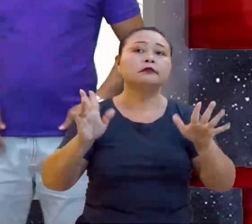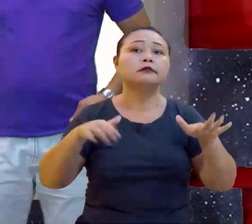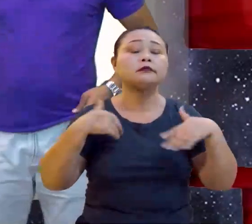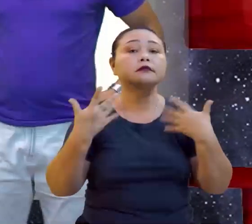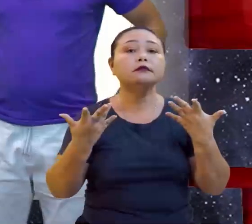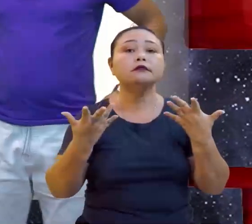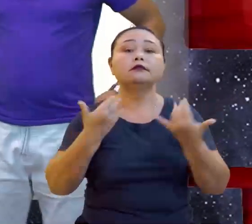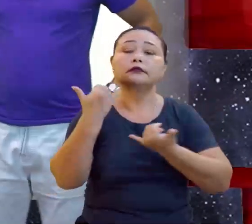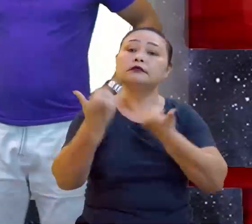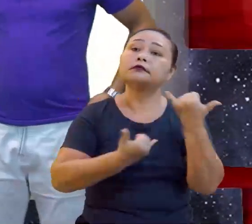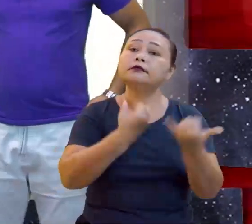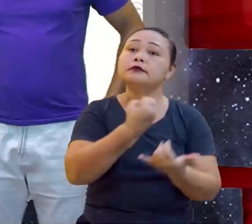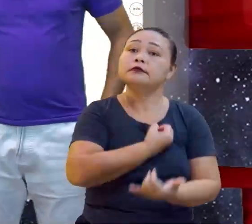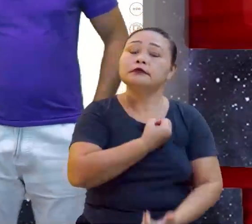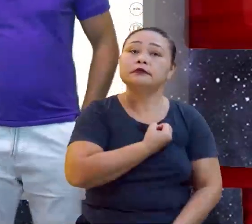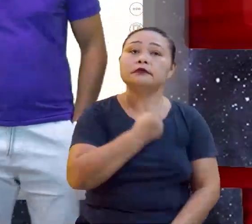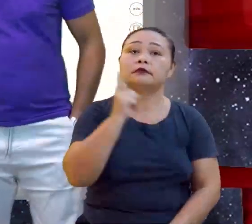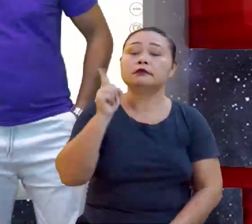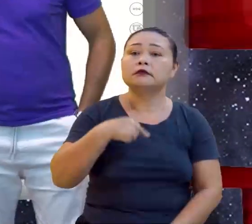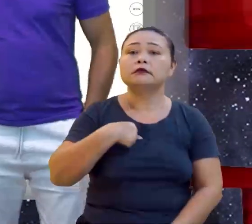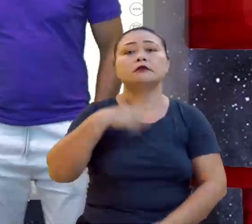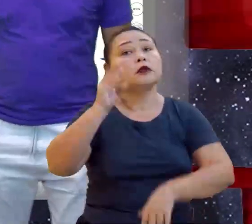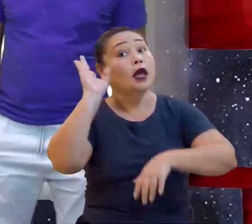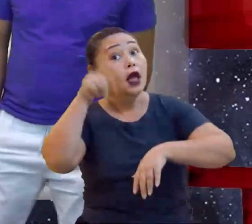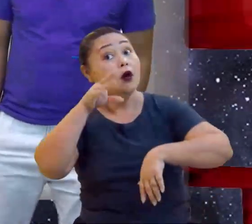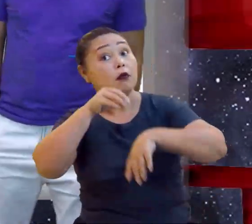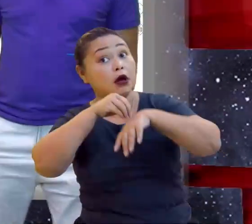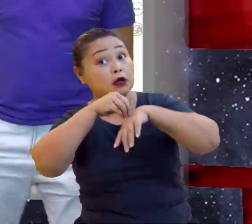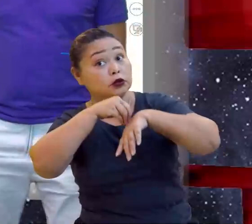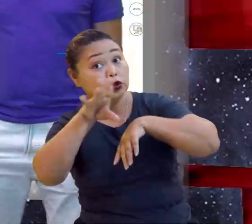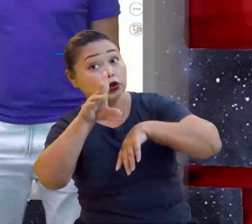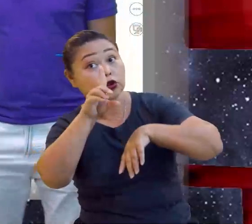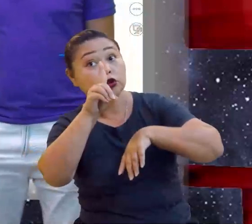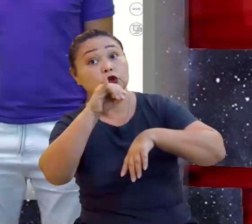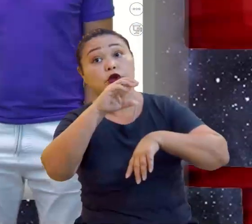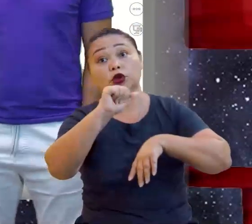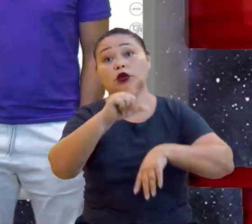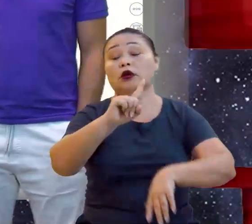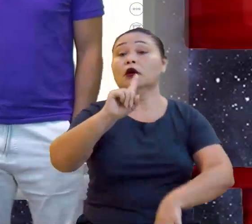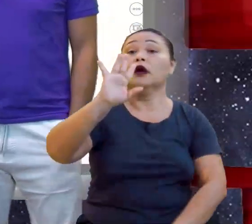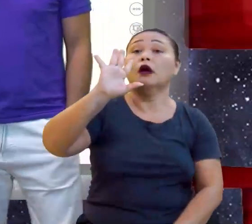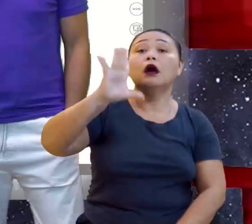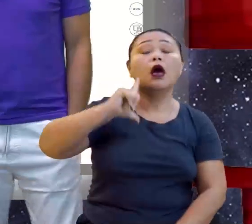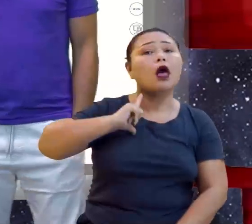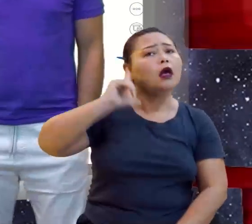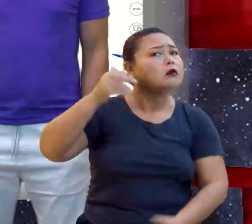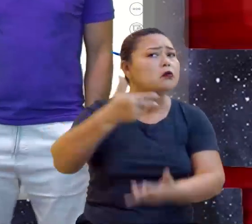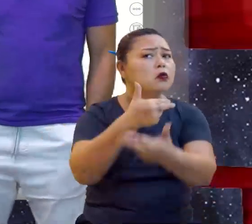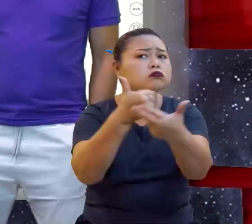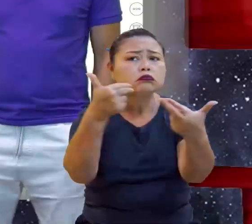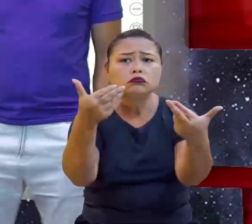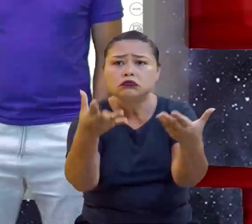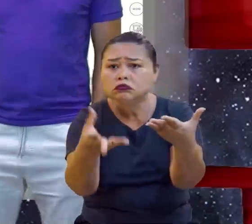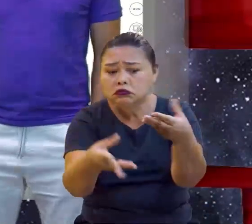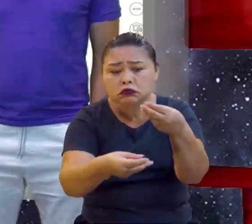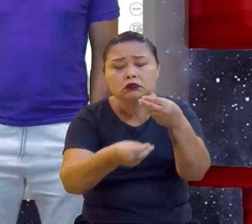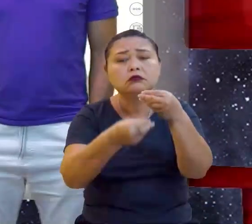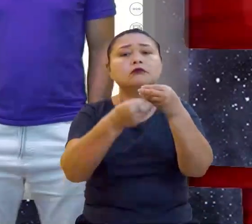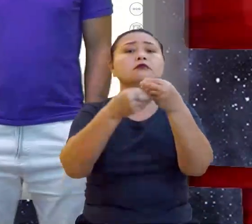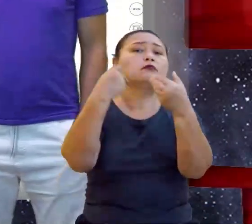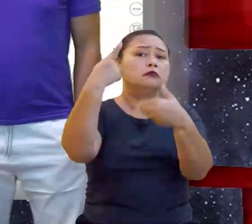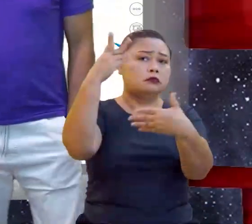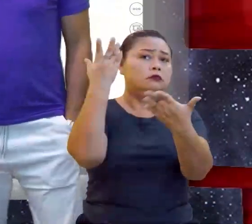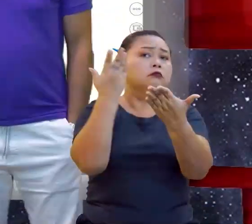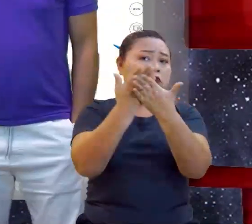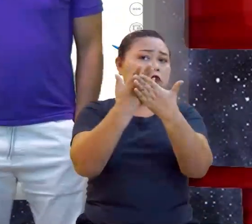com os números com certeza é uma dica, é algo que vai contribuir com seus estudos para o Enem, tá? Porque os